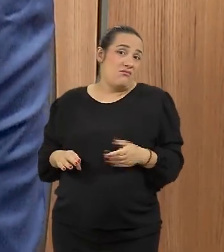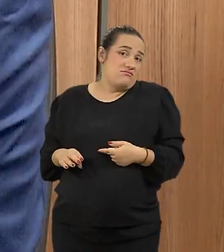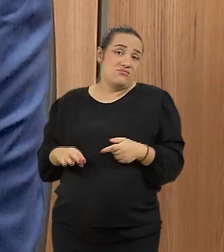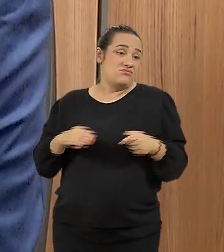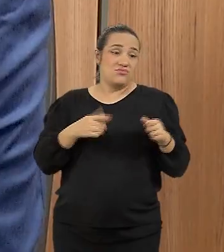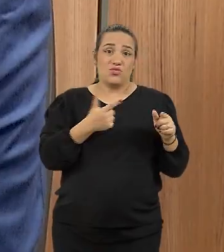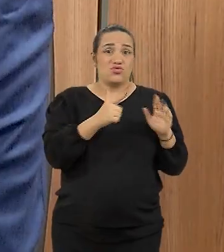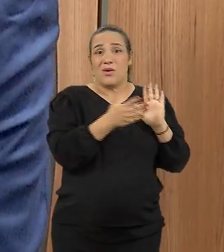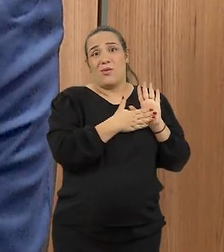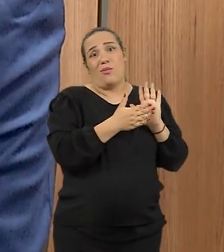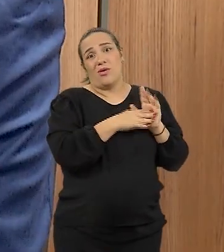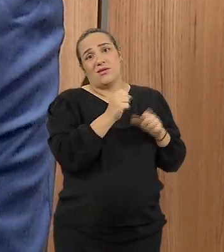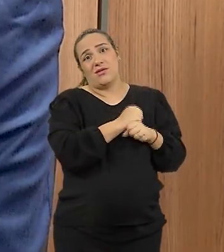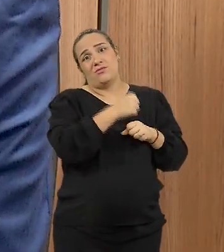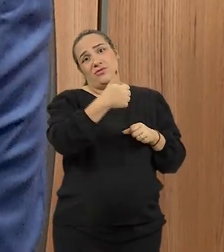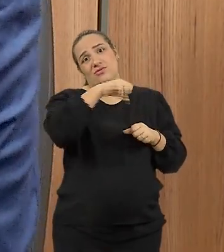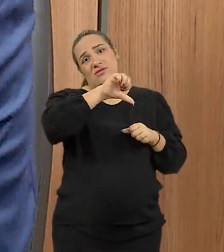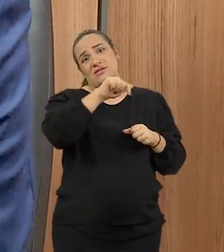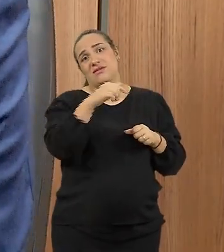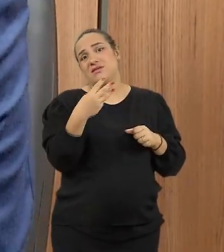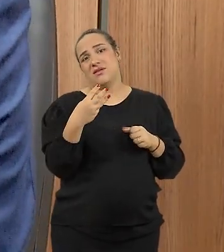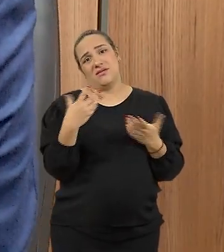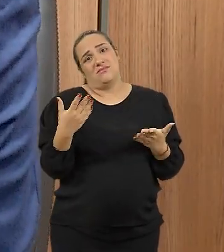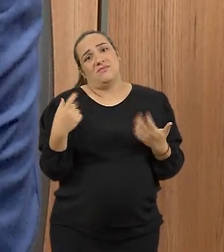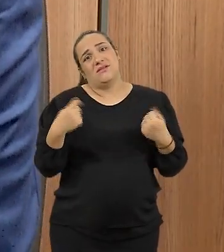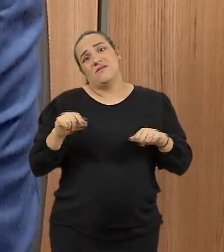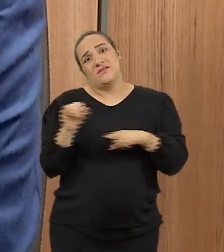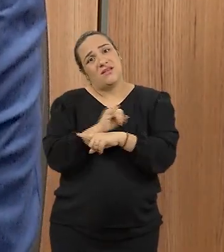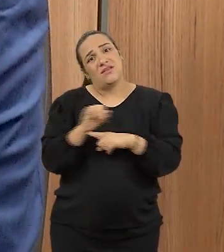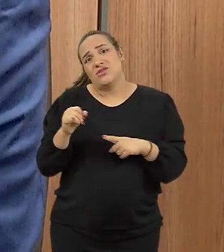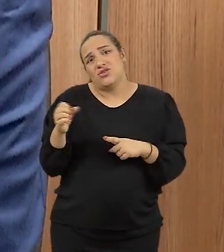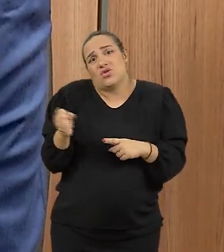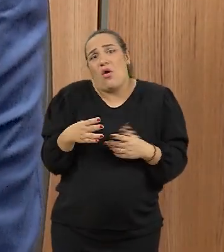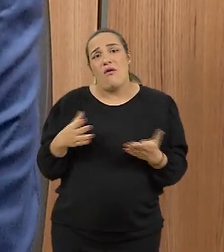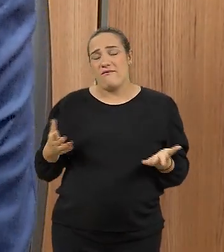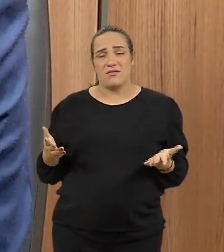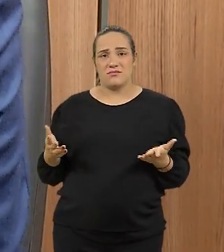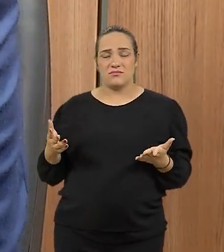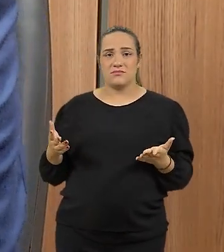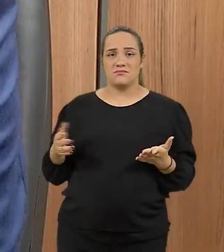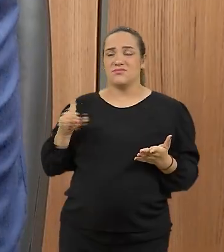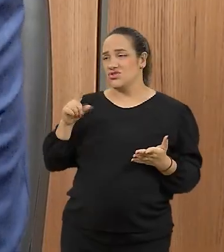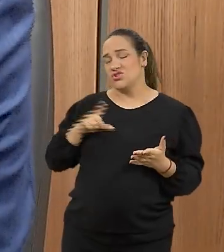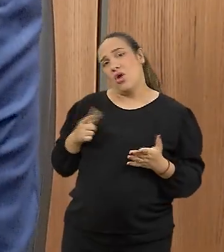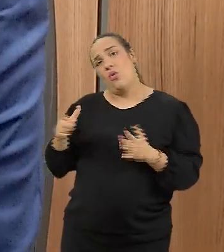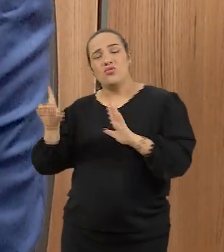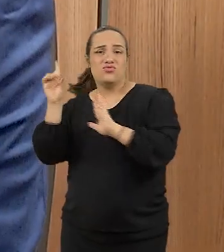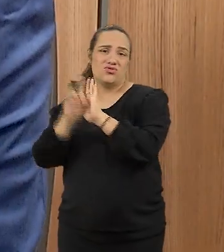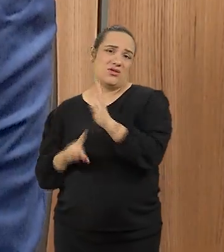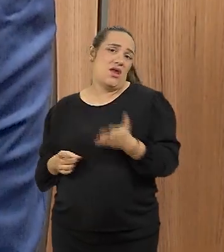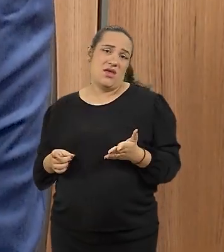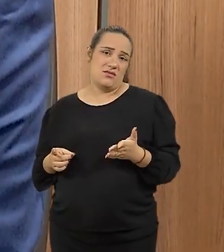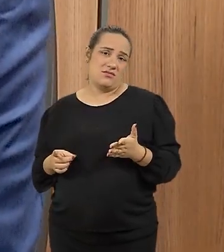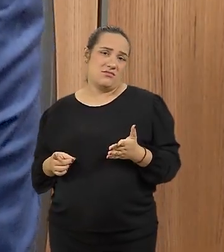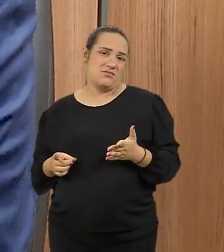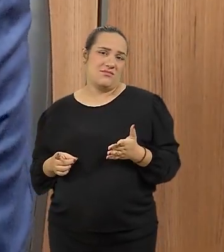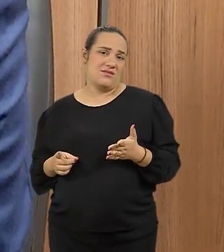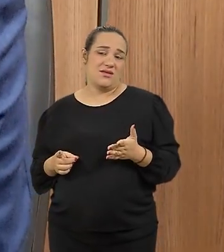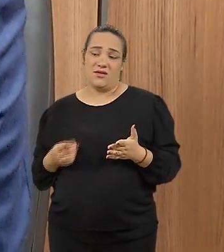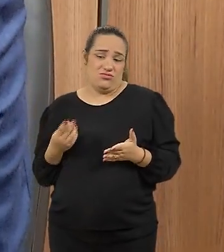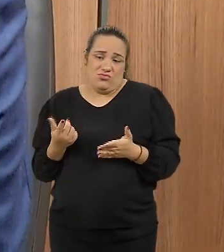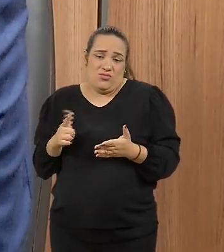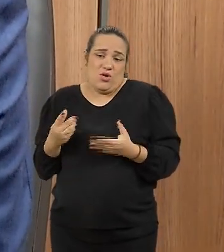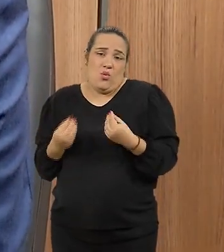passaram a exigir do Código de Processo Civil instrumentos mais eficazes para atender outros direitos que não são satisfeitos pelo